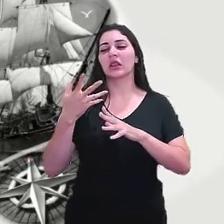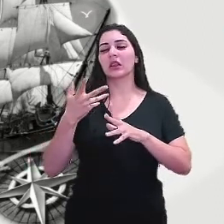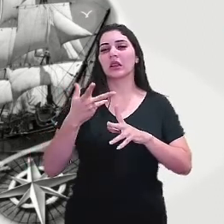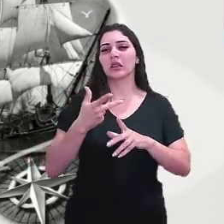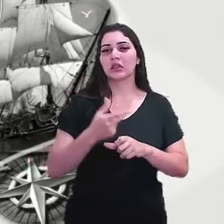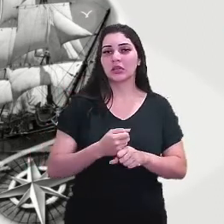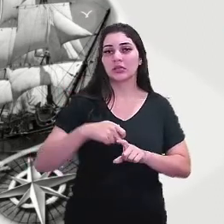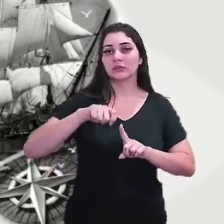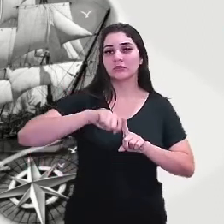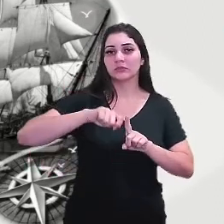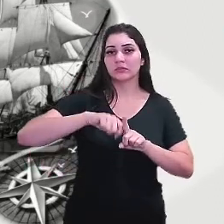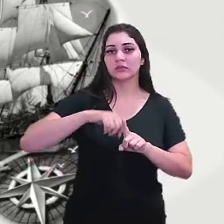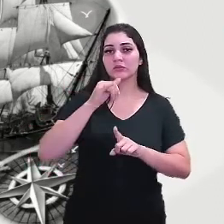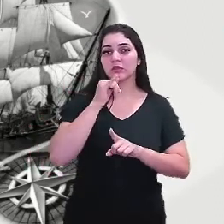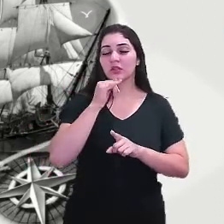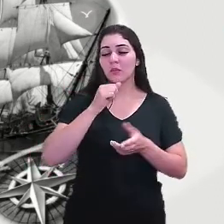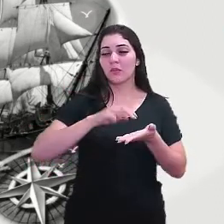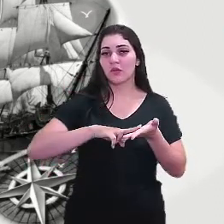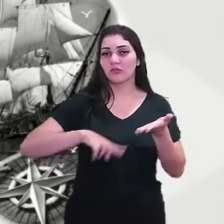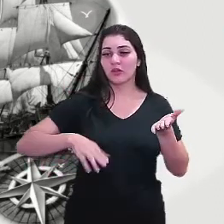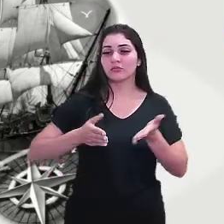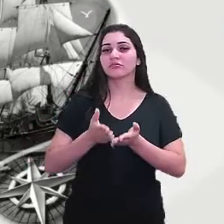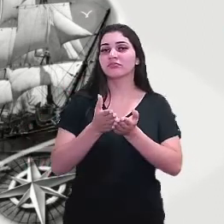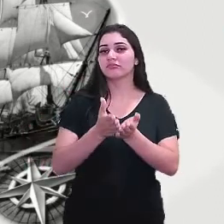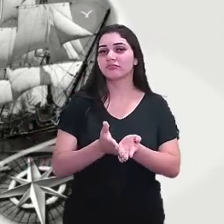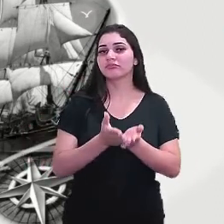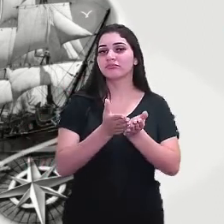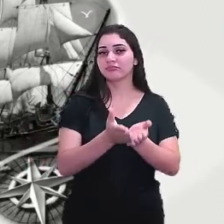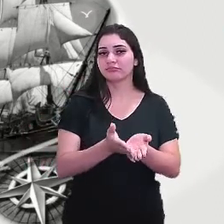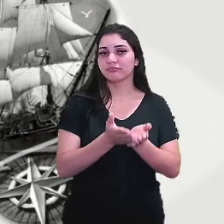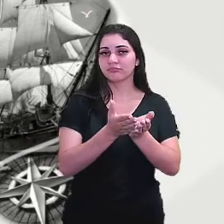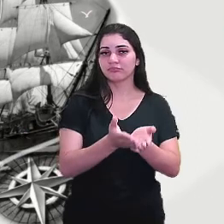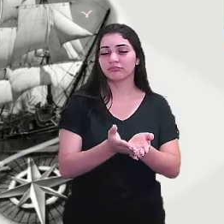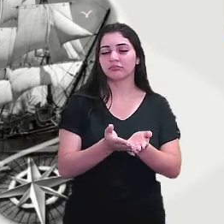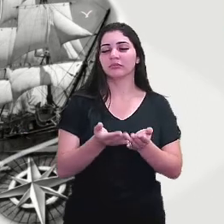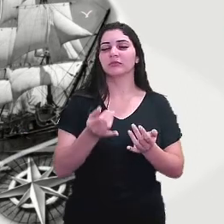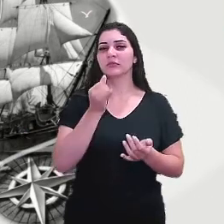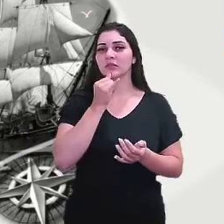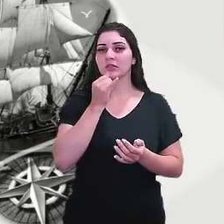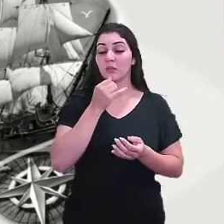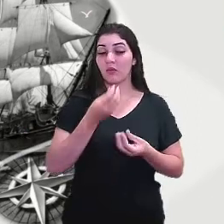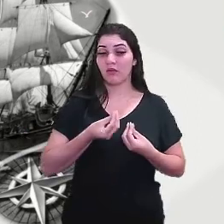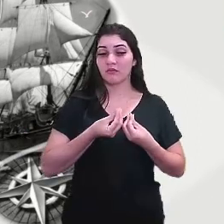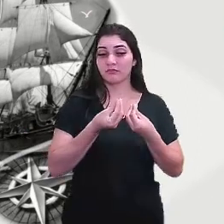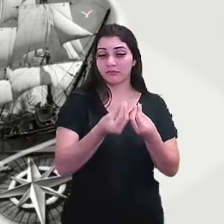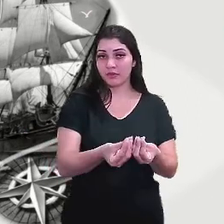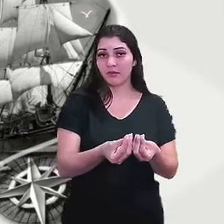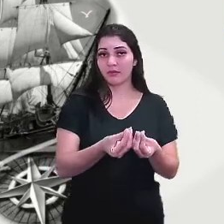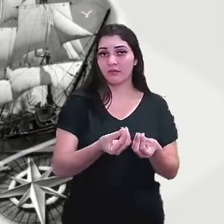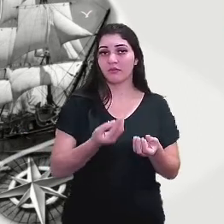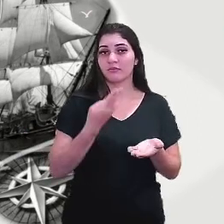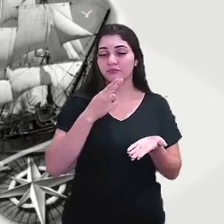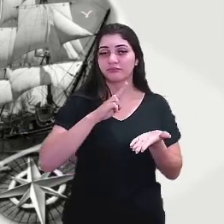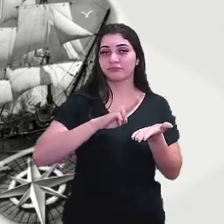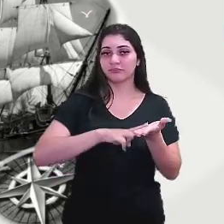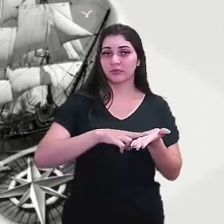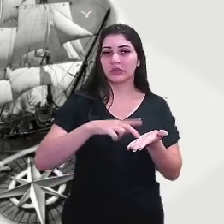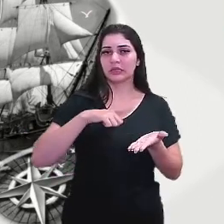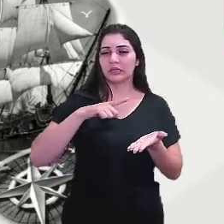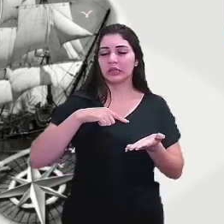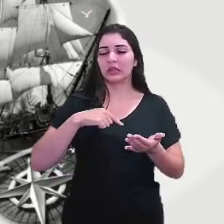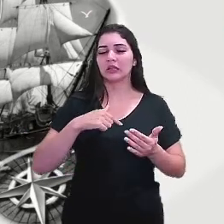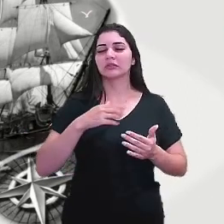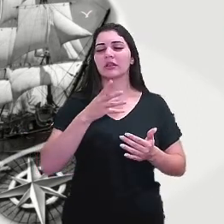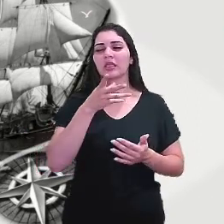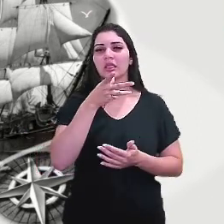cartas transportadas por navio. Então, a difusão dessa mensagem, a entrega das cartas, ele tinha um processo muito